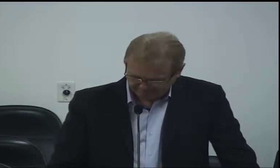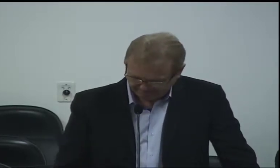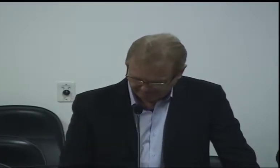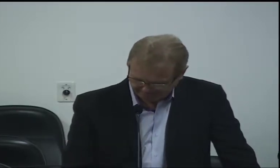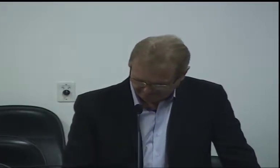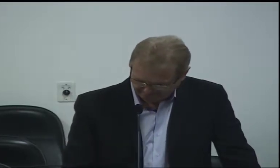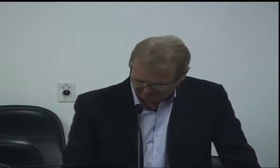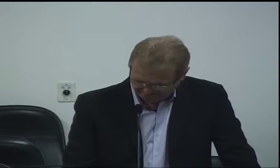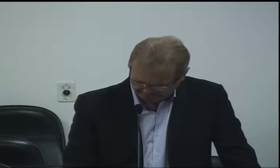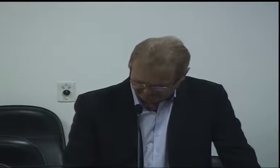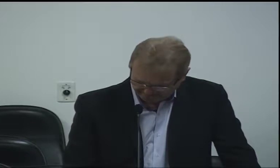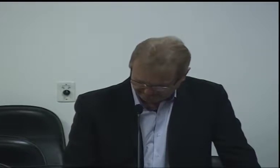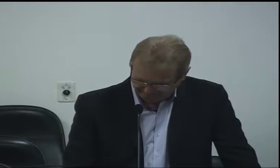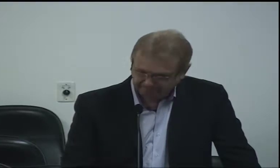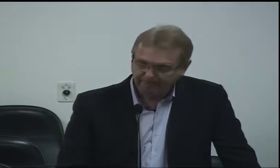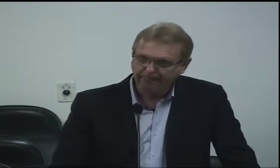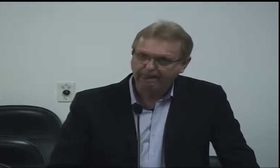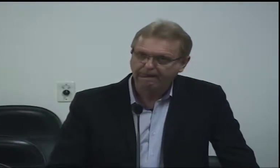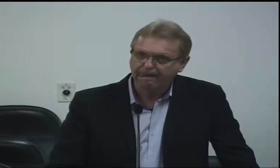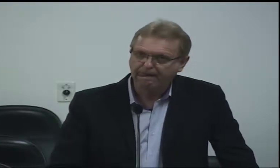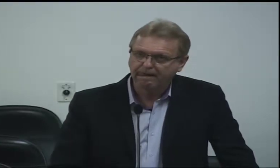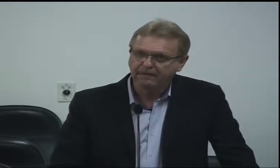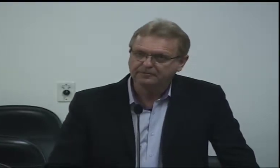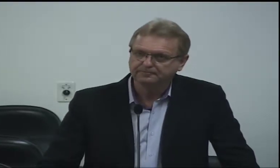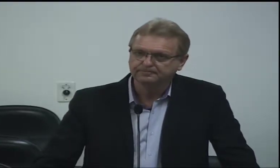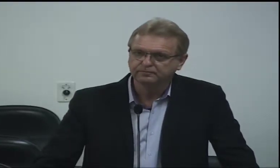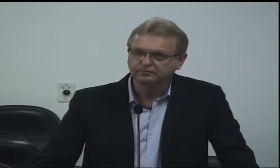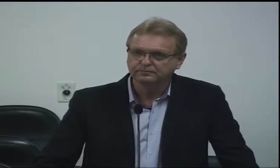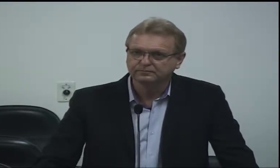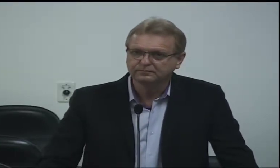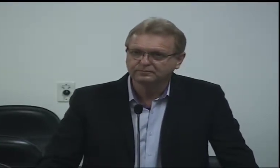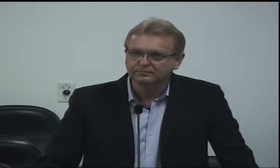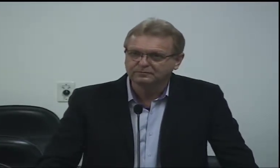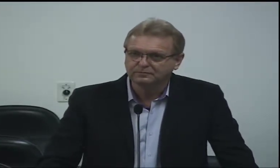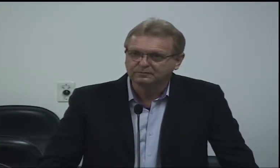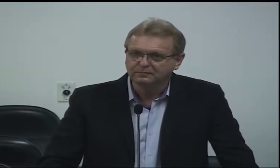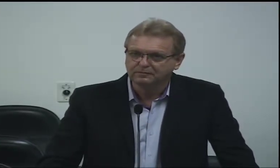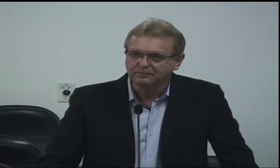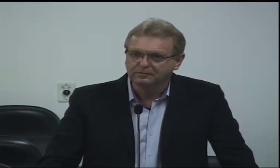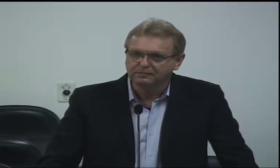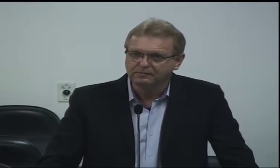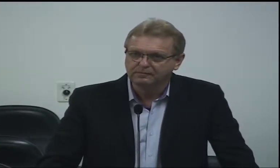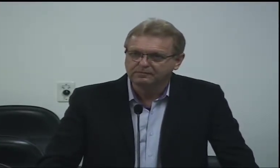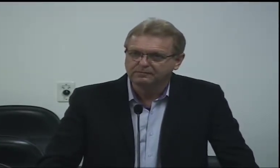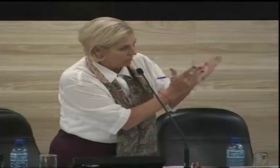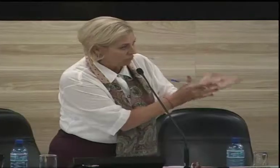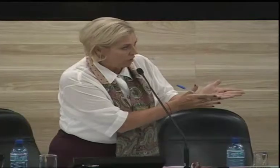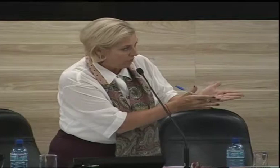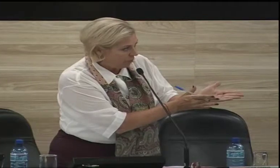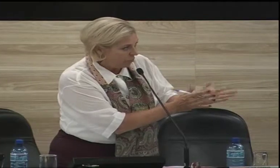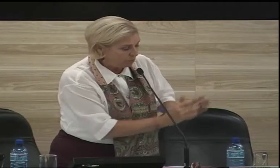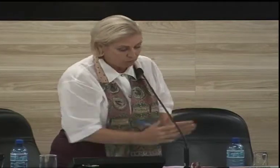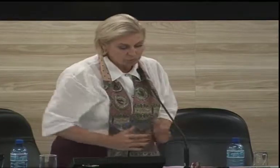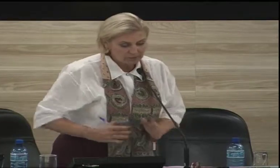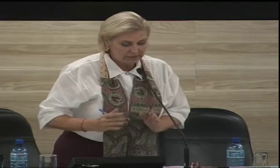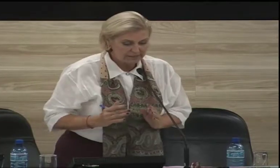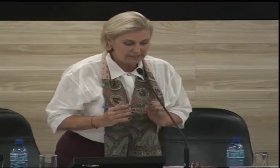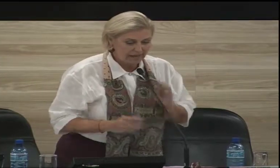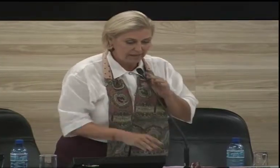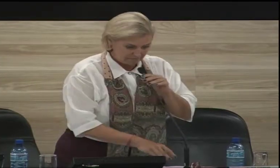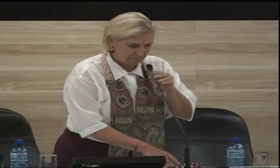só cacareco é que, na verdade, nós temos que dar a oportunidade, quando na